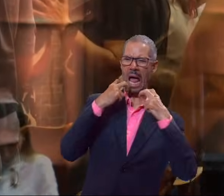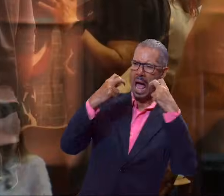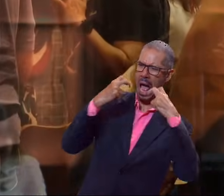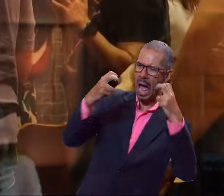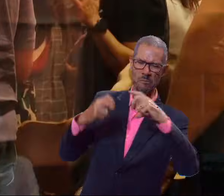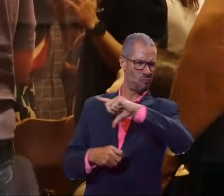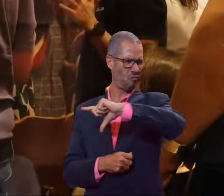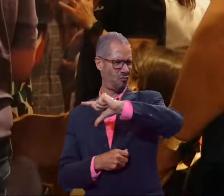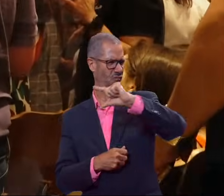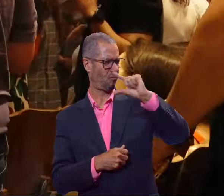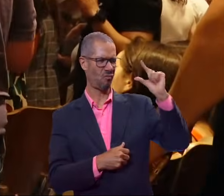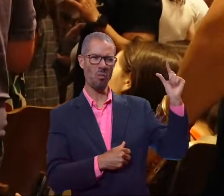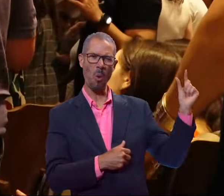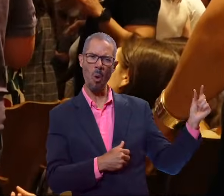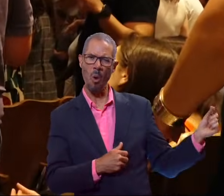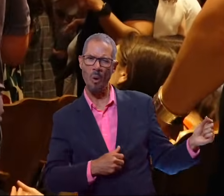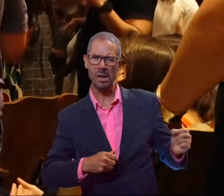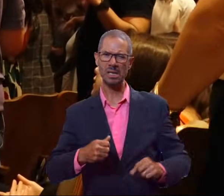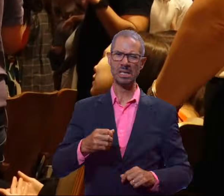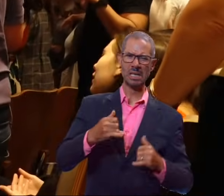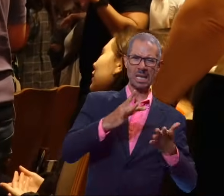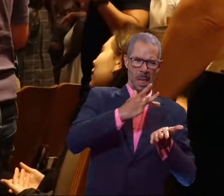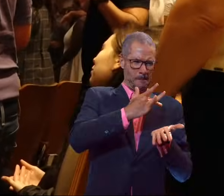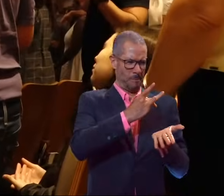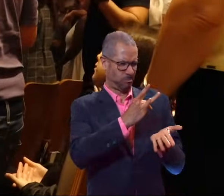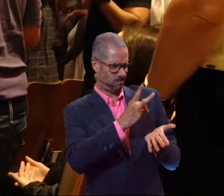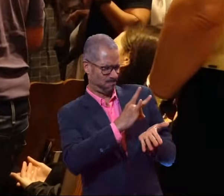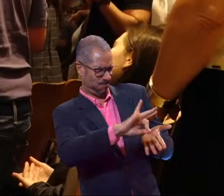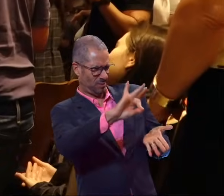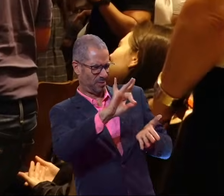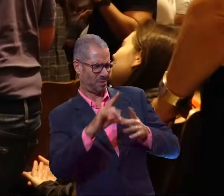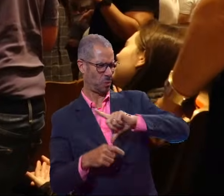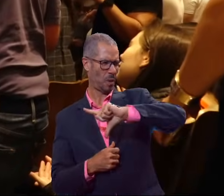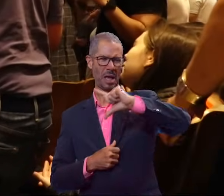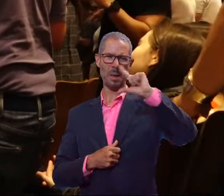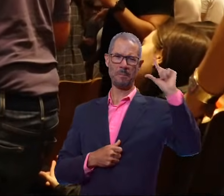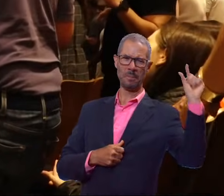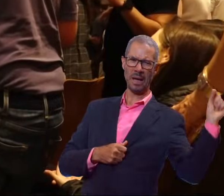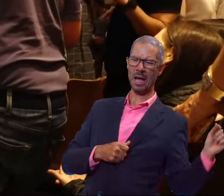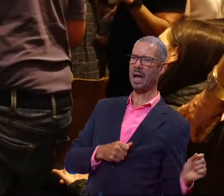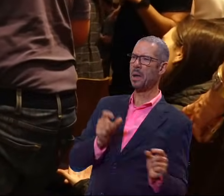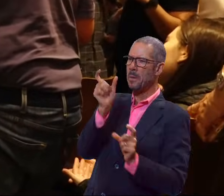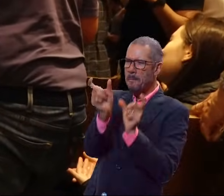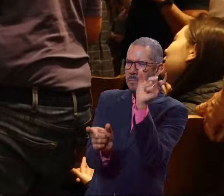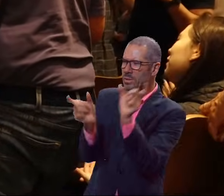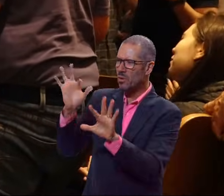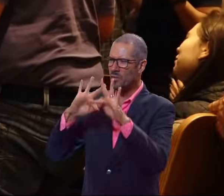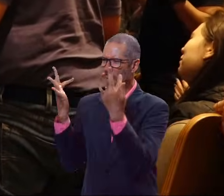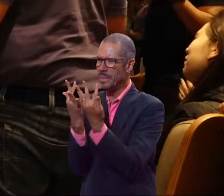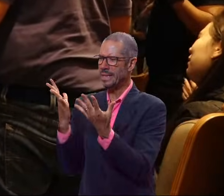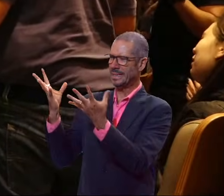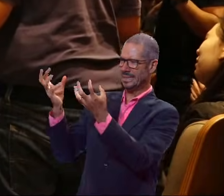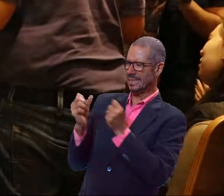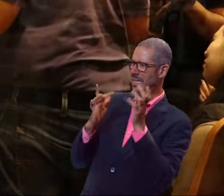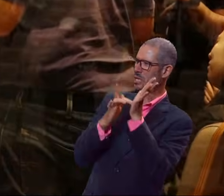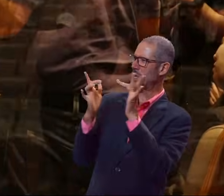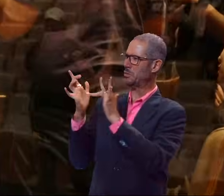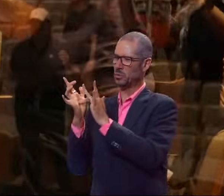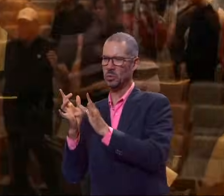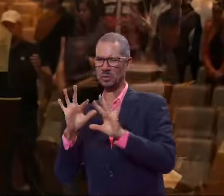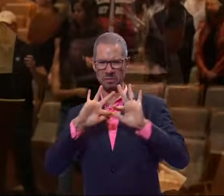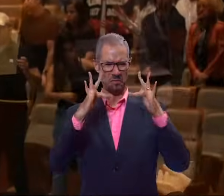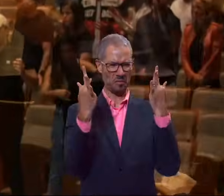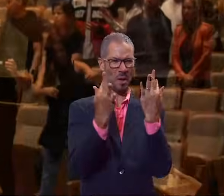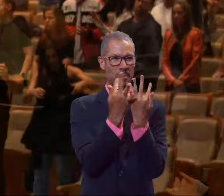embora, a inimizade vai acabar. Deus vai converter coração de pais aos filhos, de filhos aos